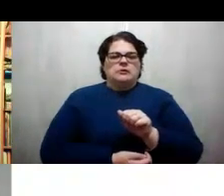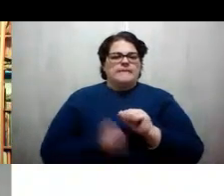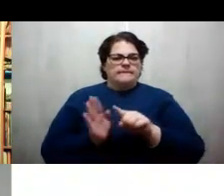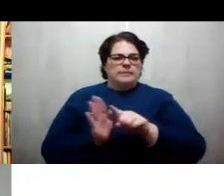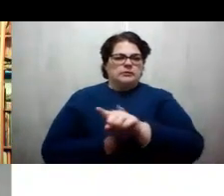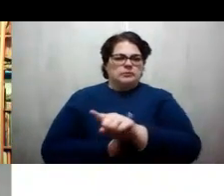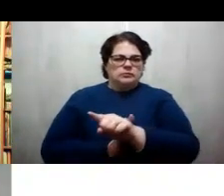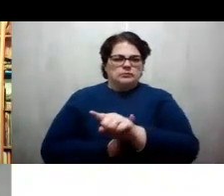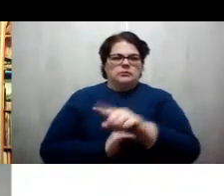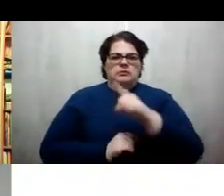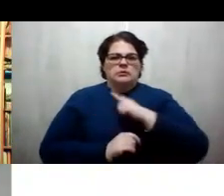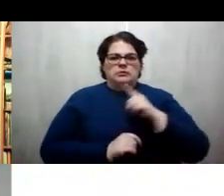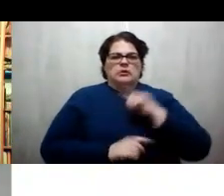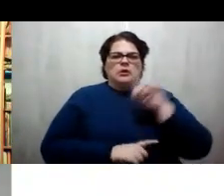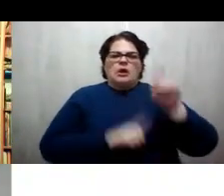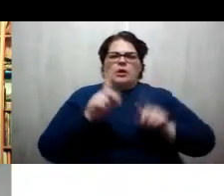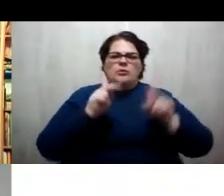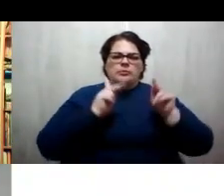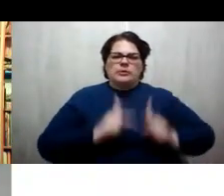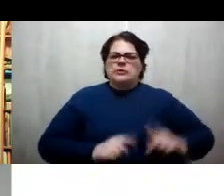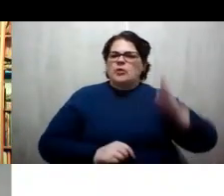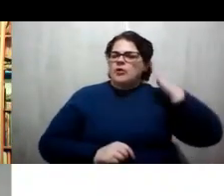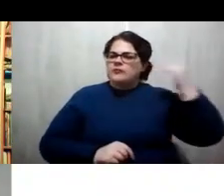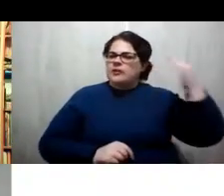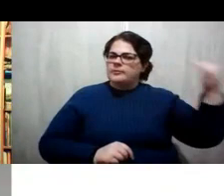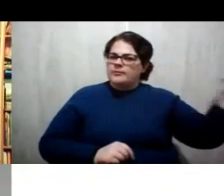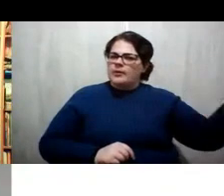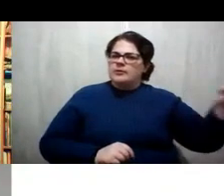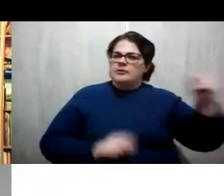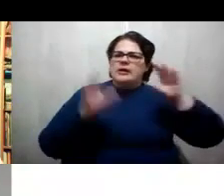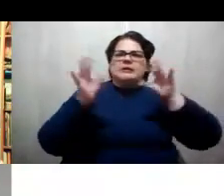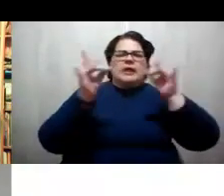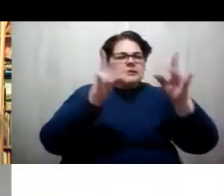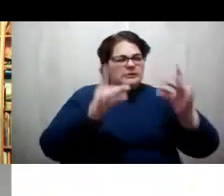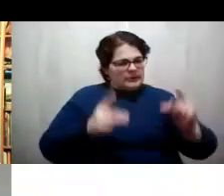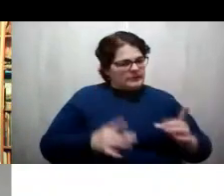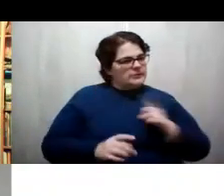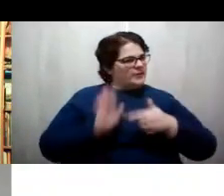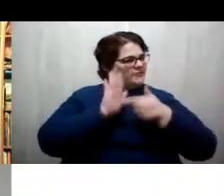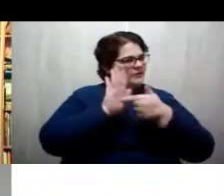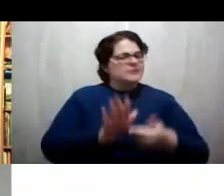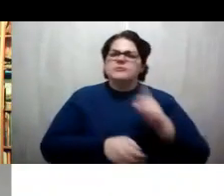tem algum famoso desfilando? Aparece na audiodescrição?